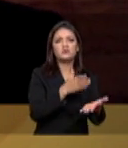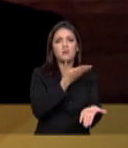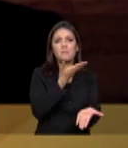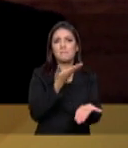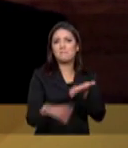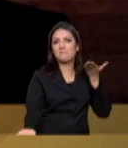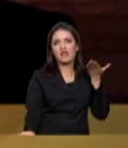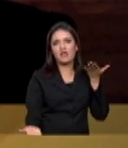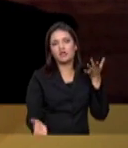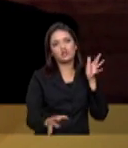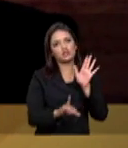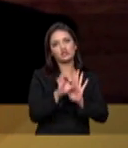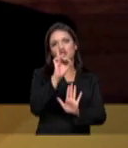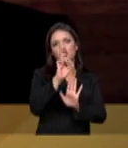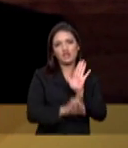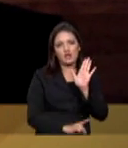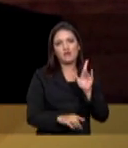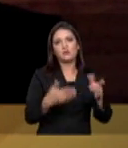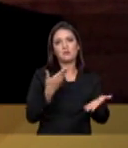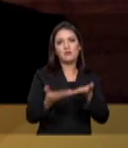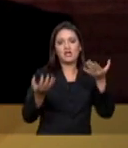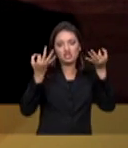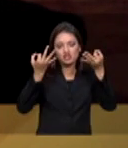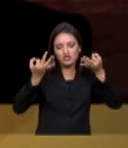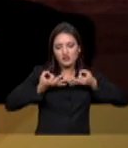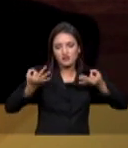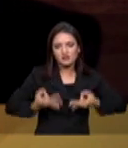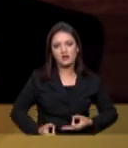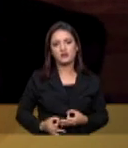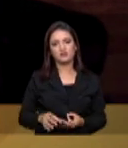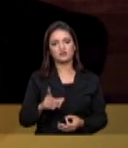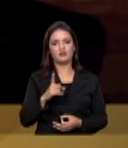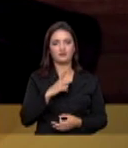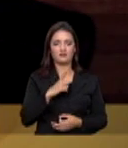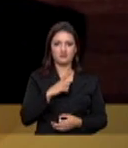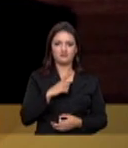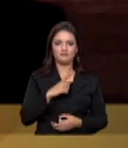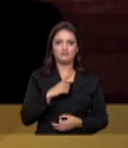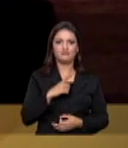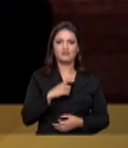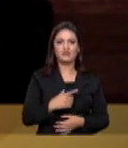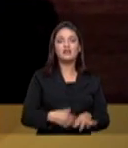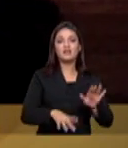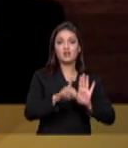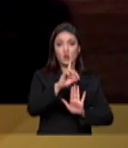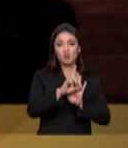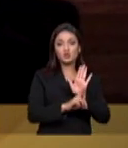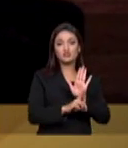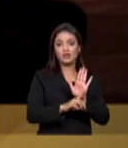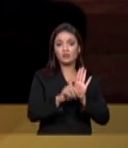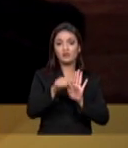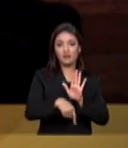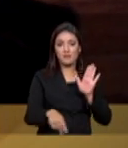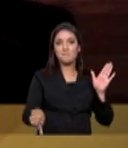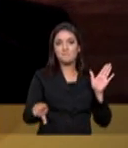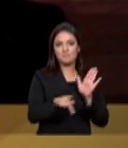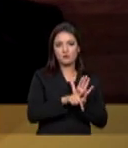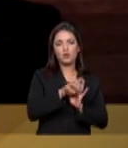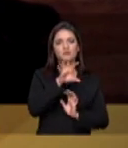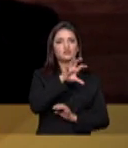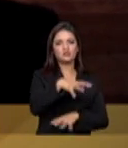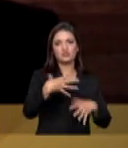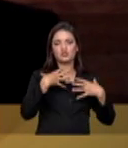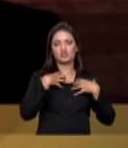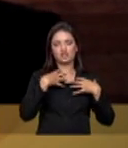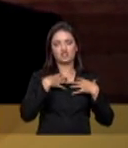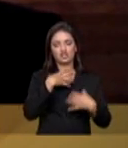completo e digno de todos os direitos inerentes a sua respectiva condição